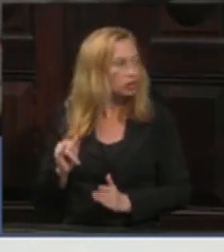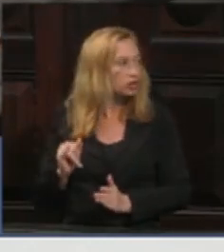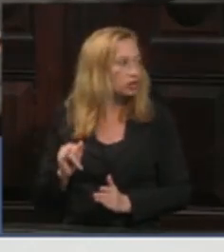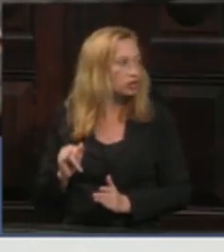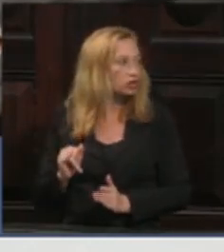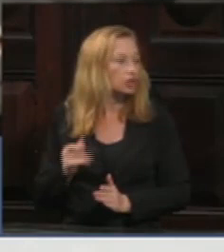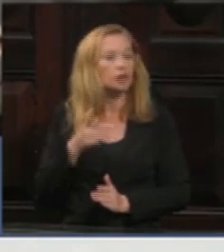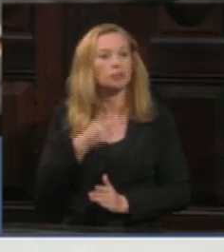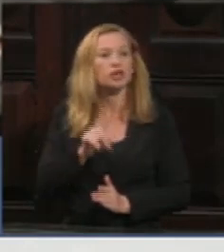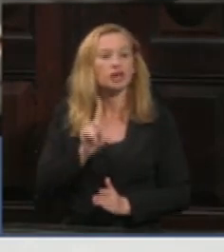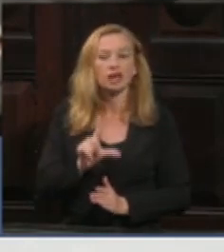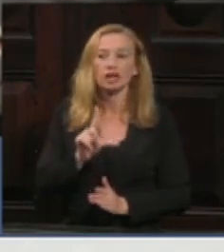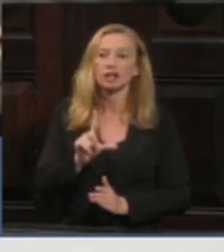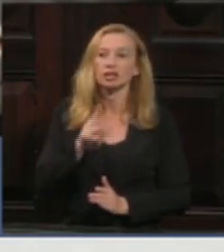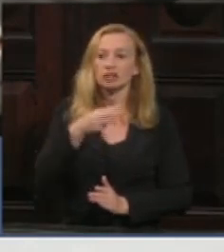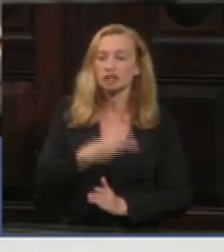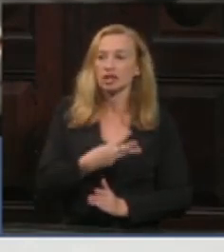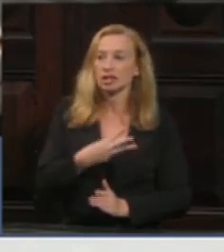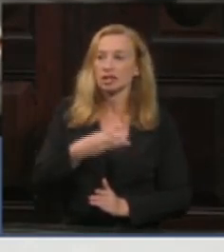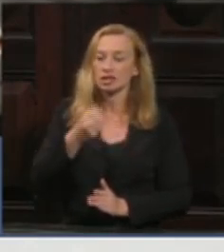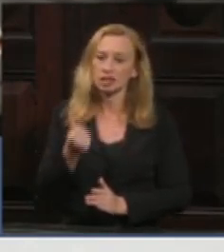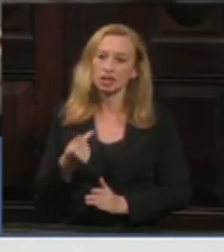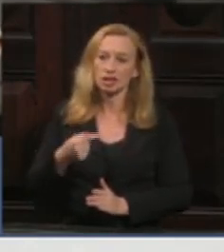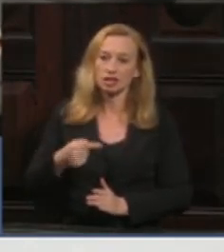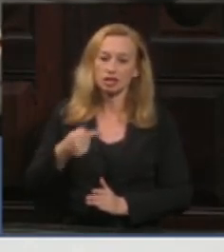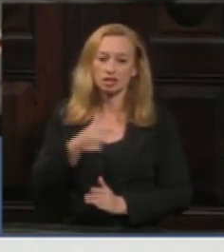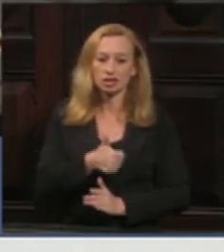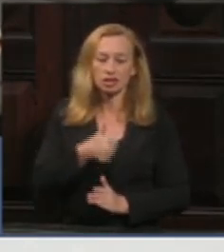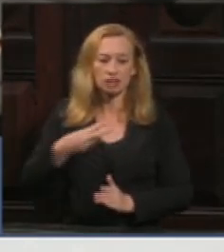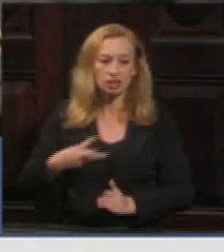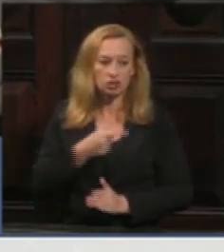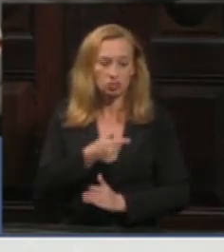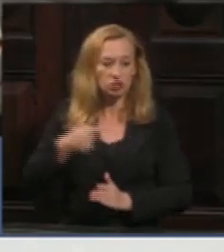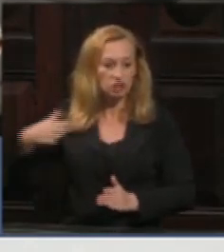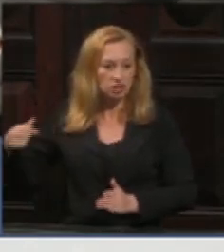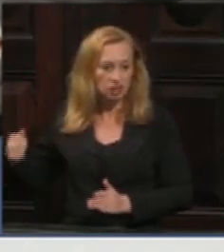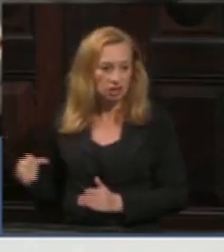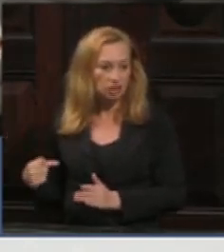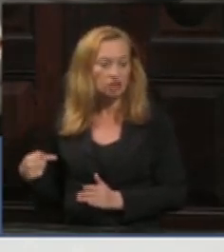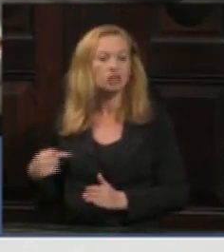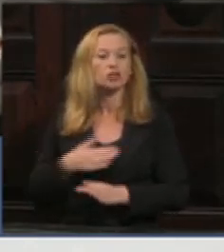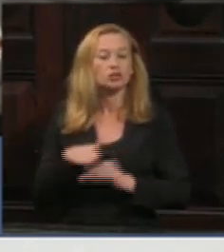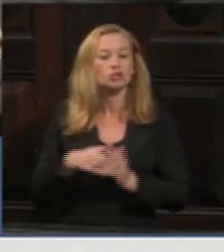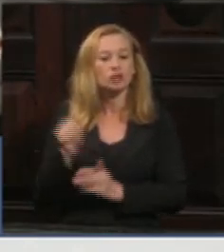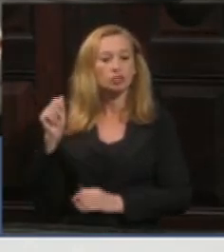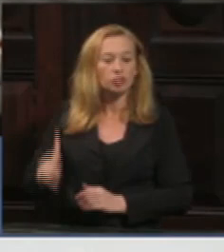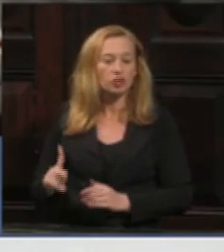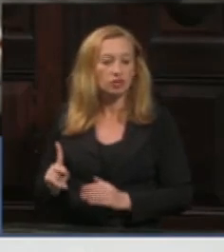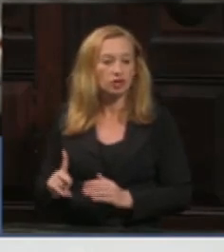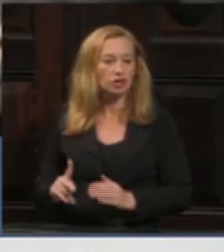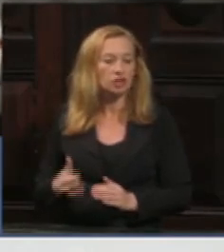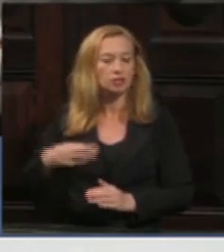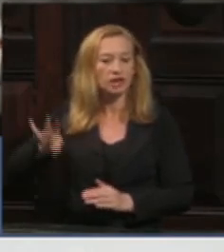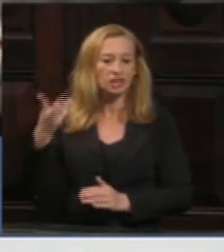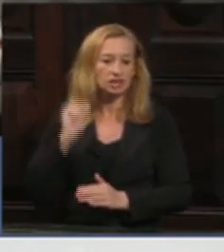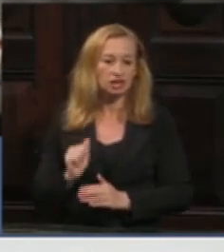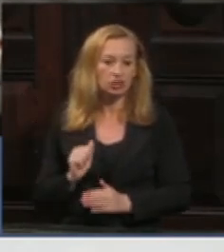dia do PL 3713 de 2017. Senhores que aprovam, eles estão aprovados, deputada Marta